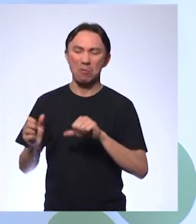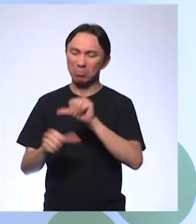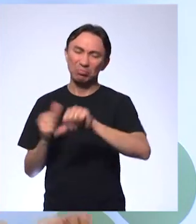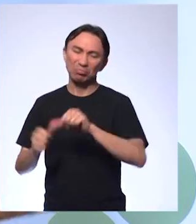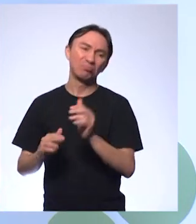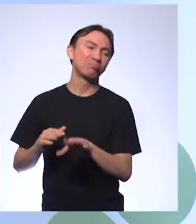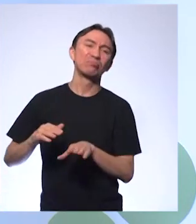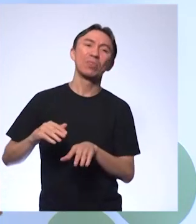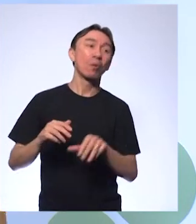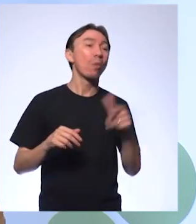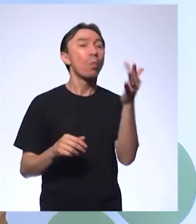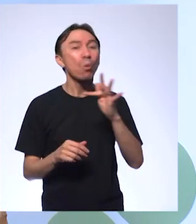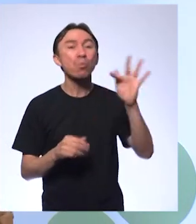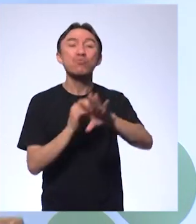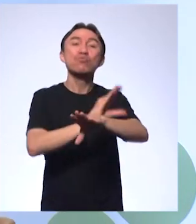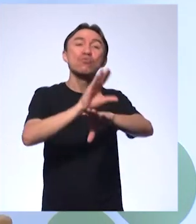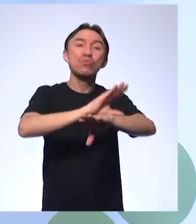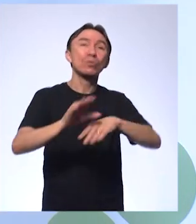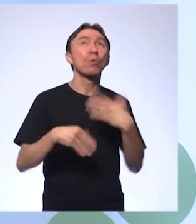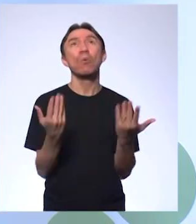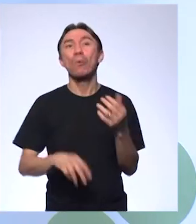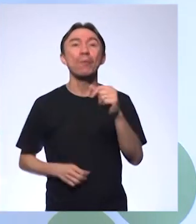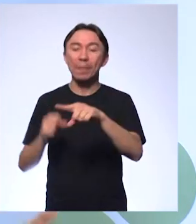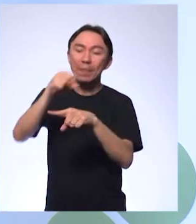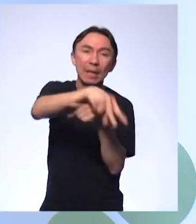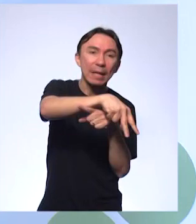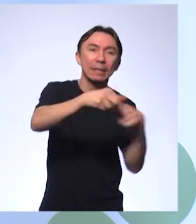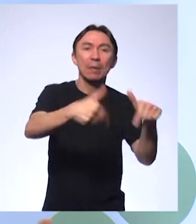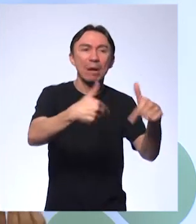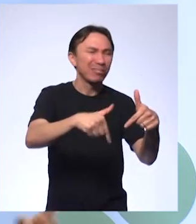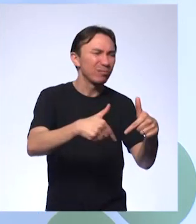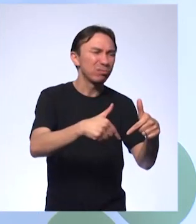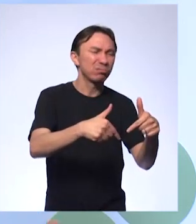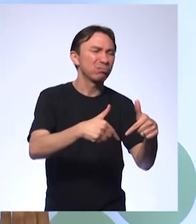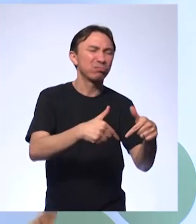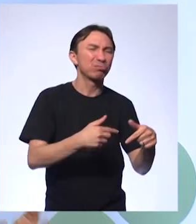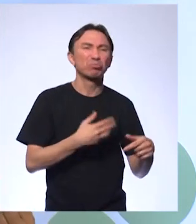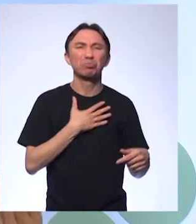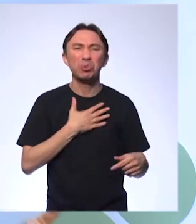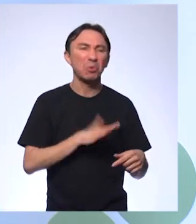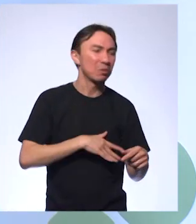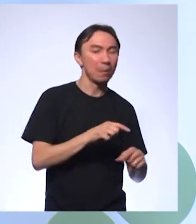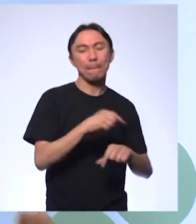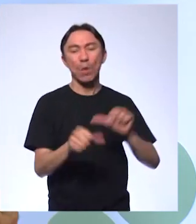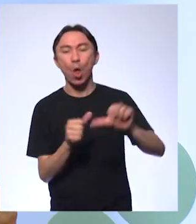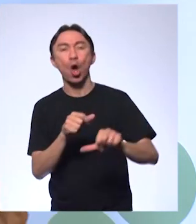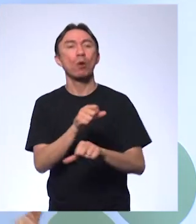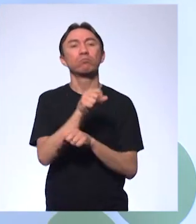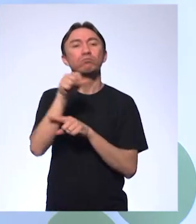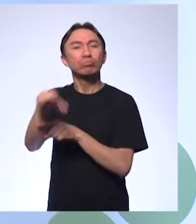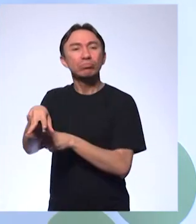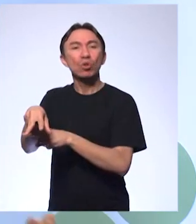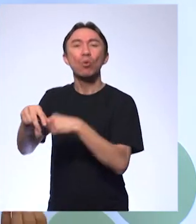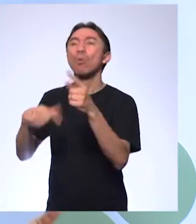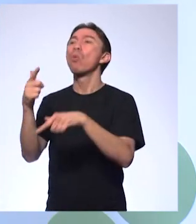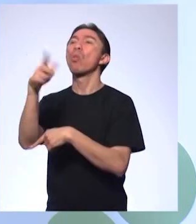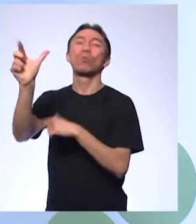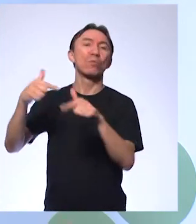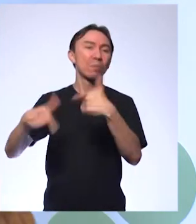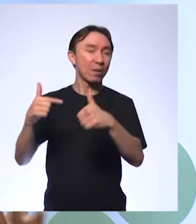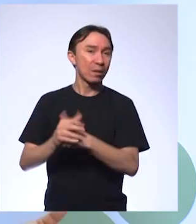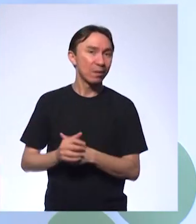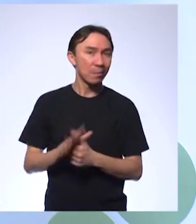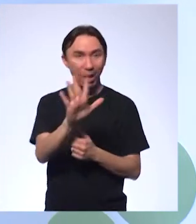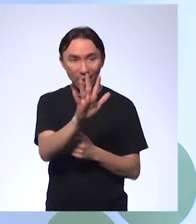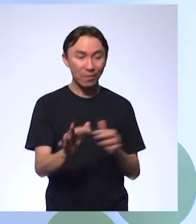aquilo que ele quer e troca o emprego. Né? Mas mais importante que isso é você contar com o apoio da escola, da família, dos